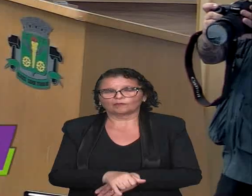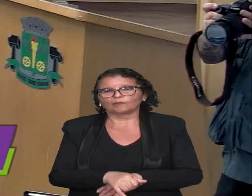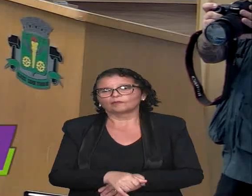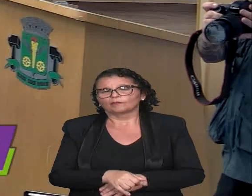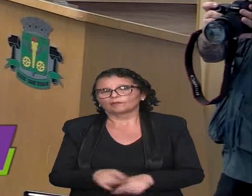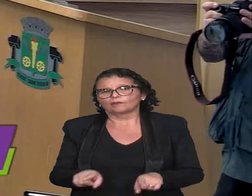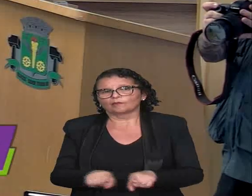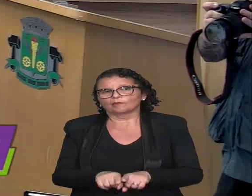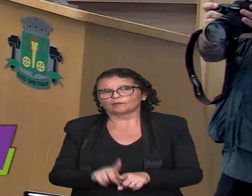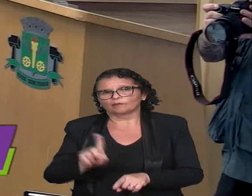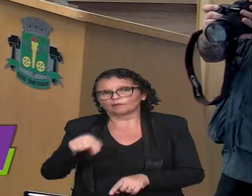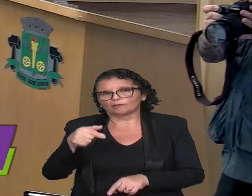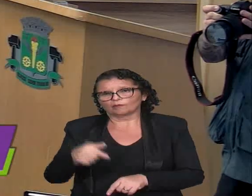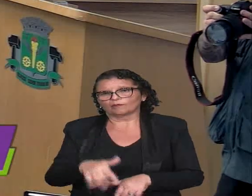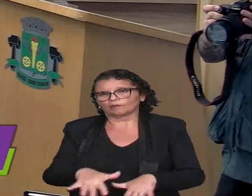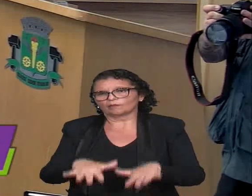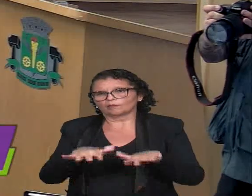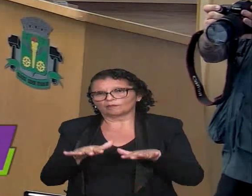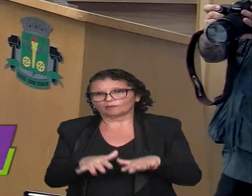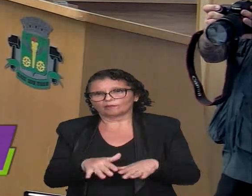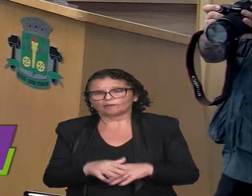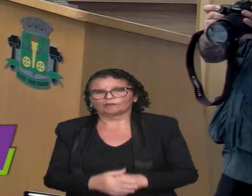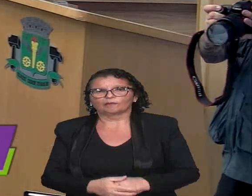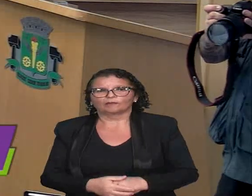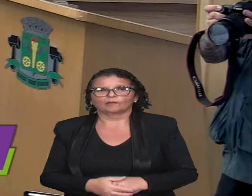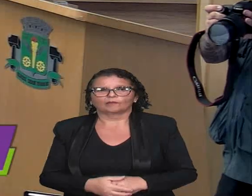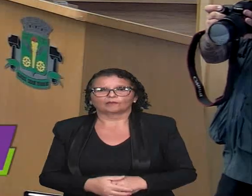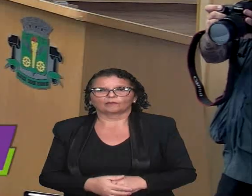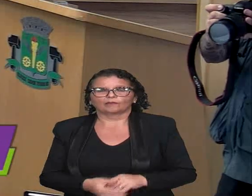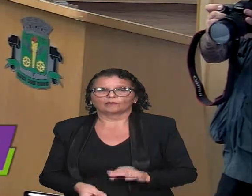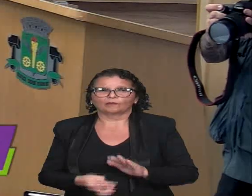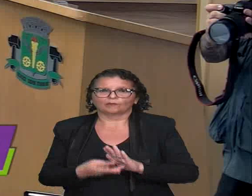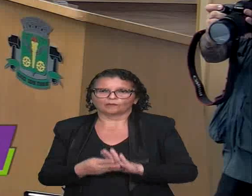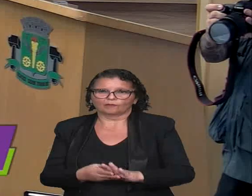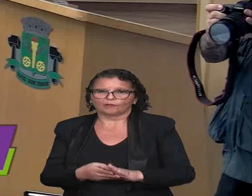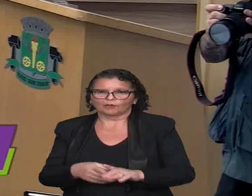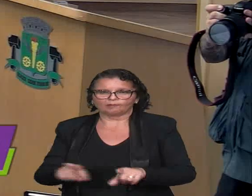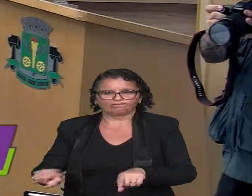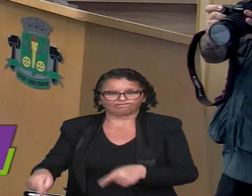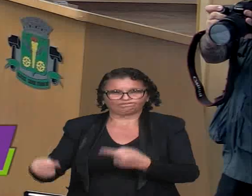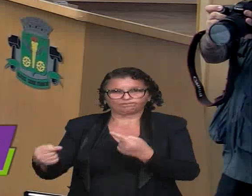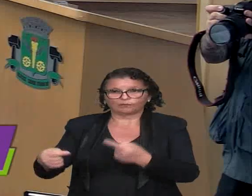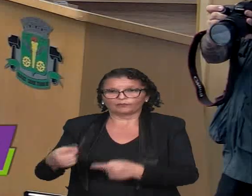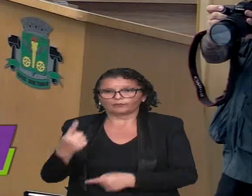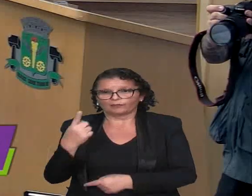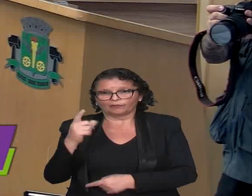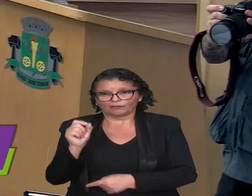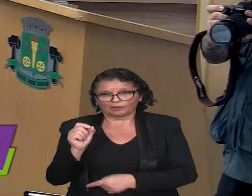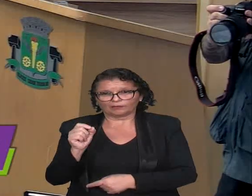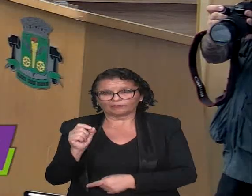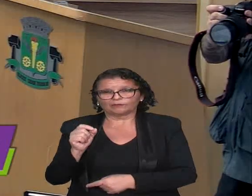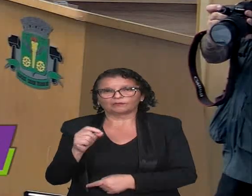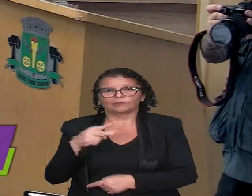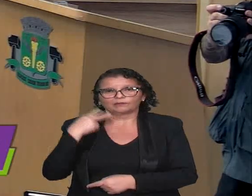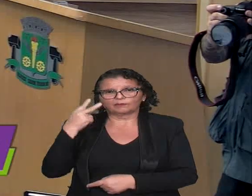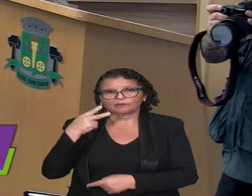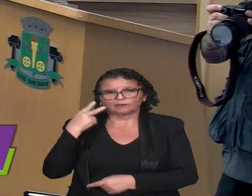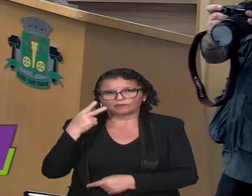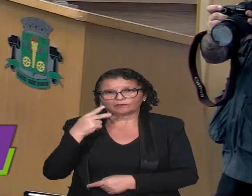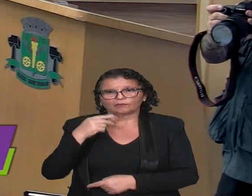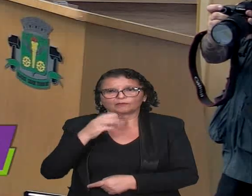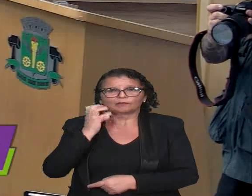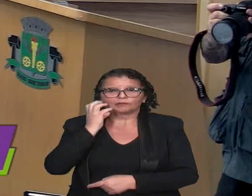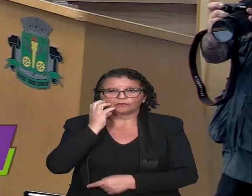na ausência do autor será pautado na próxima sessão Moção de repúdio número 10 de 2024 da Nobre vereadora